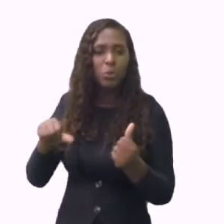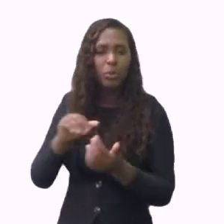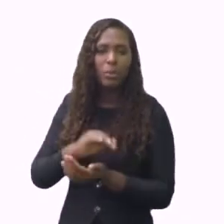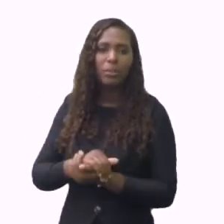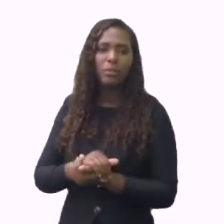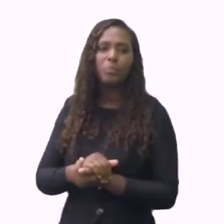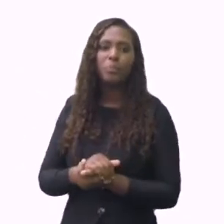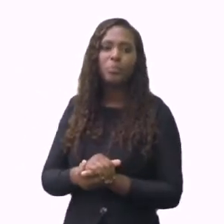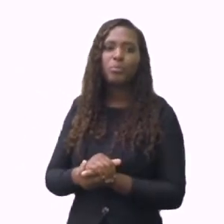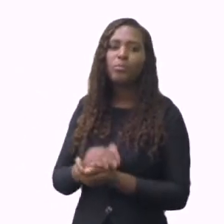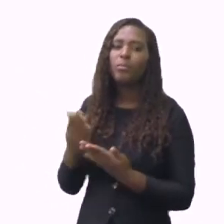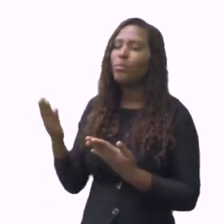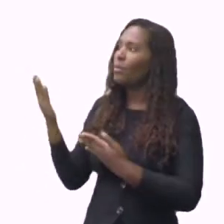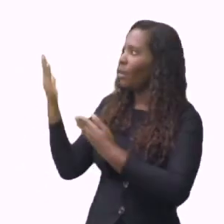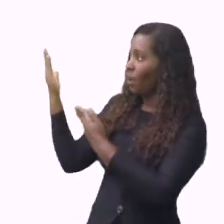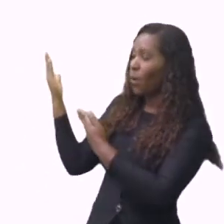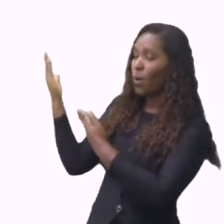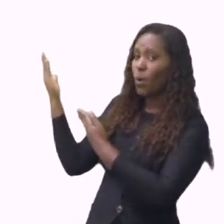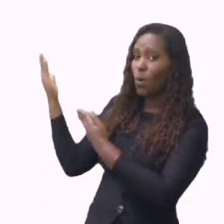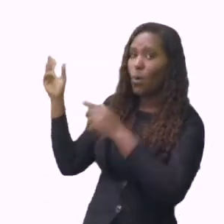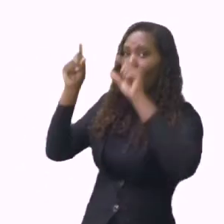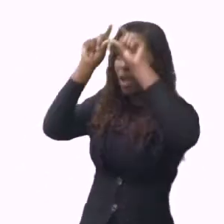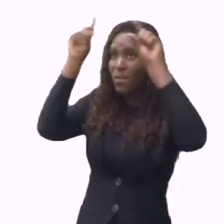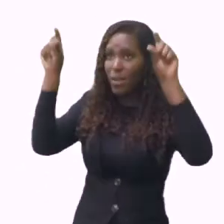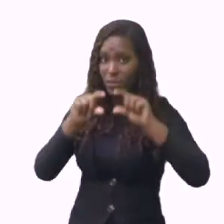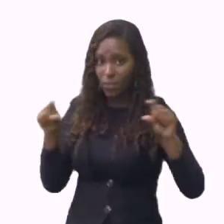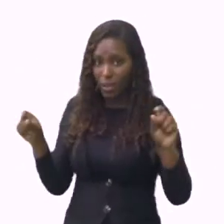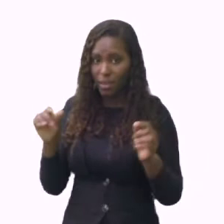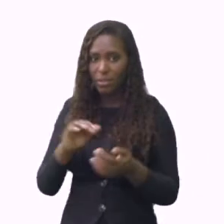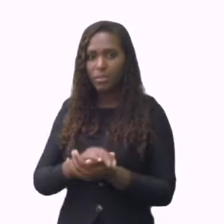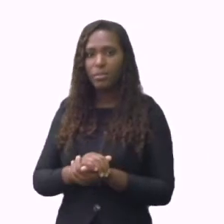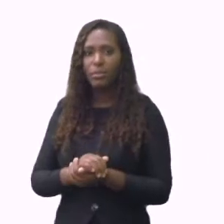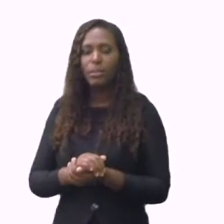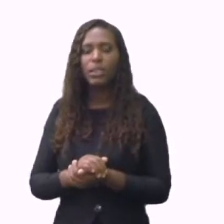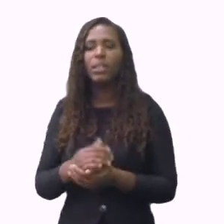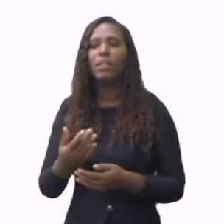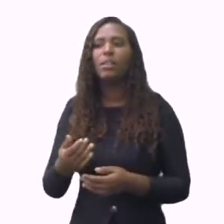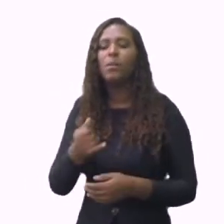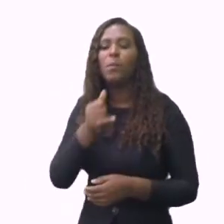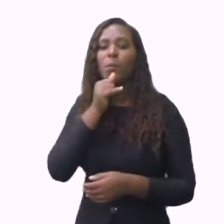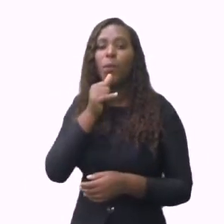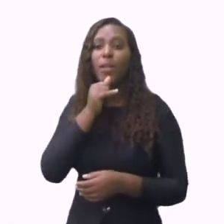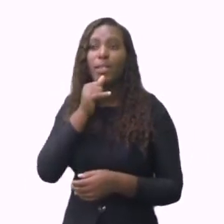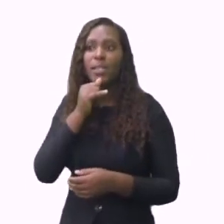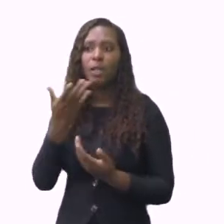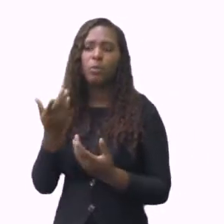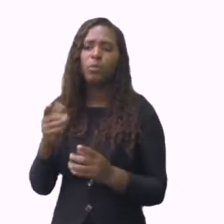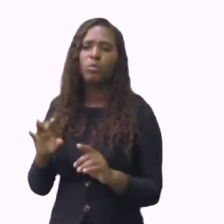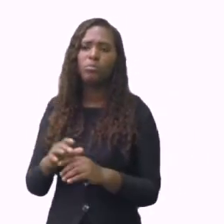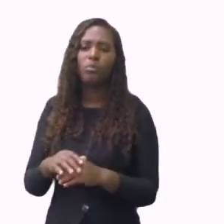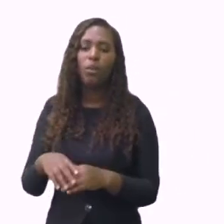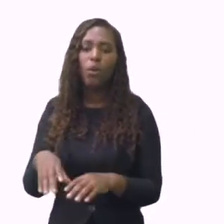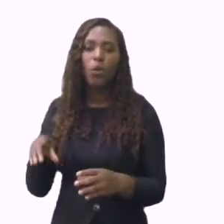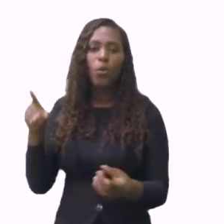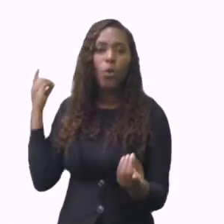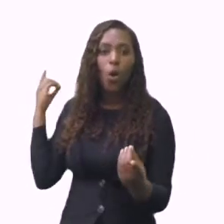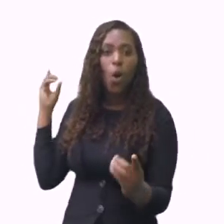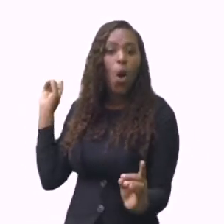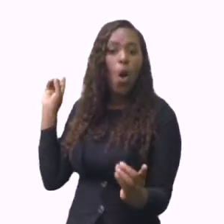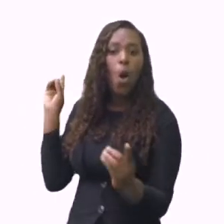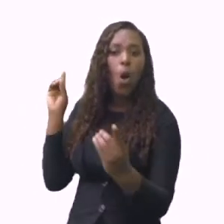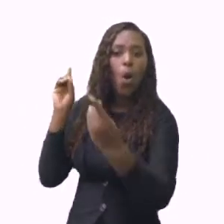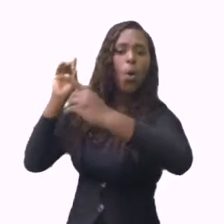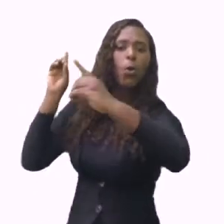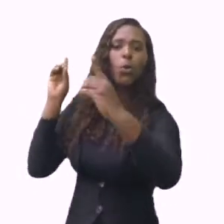lá qual sinal a gente usou. Não foi interrogação. Agora eu vou fazer uma pergunta. Há quanto tempo